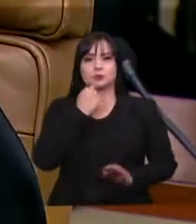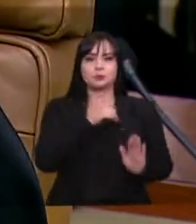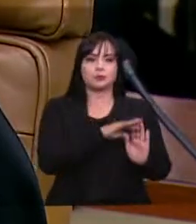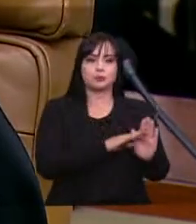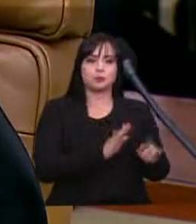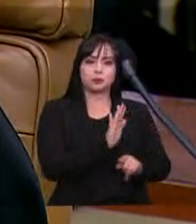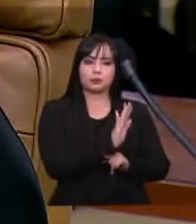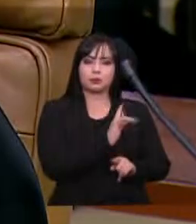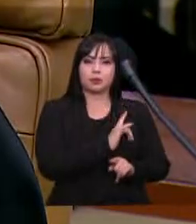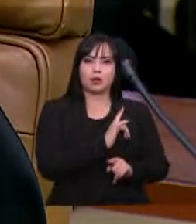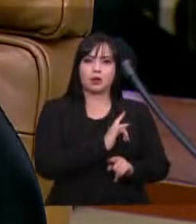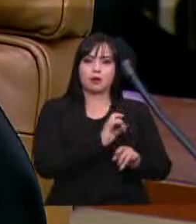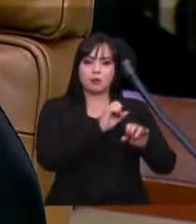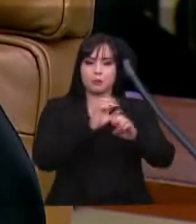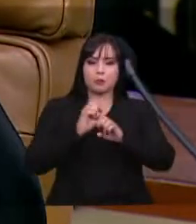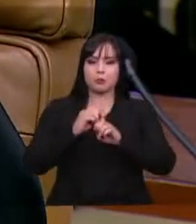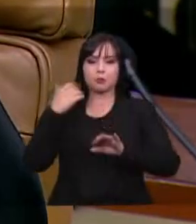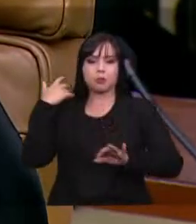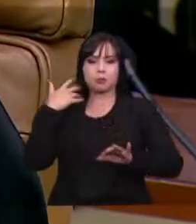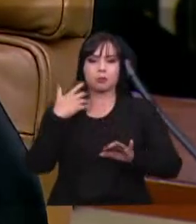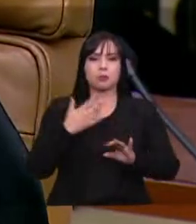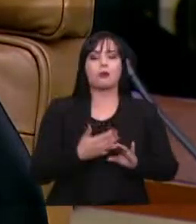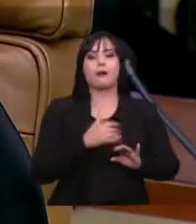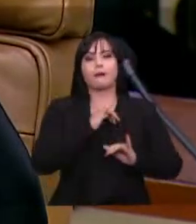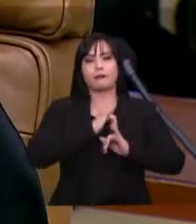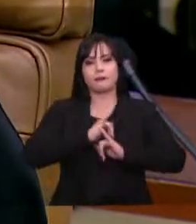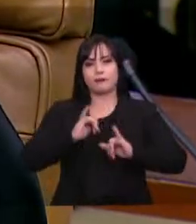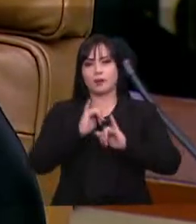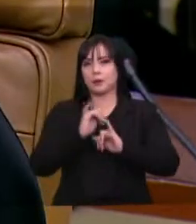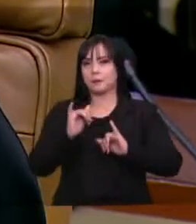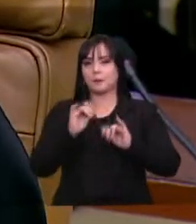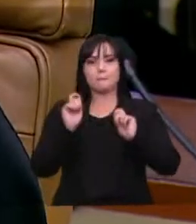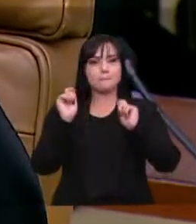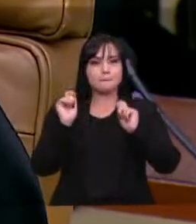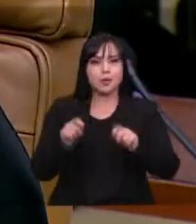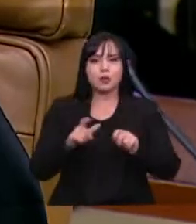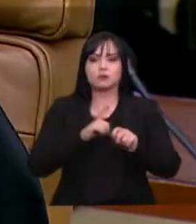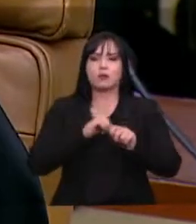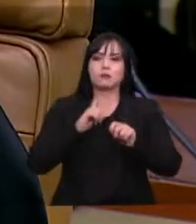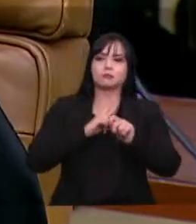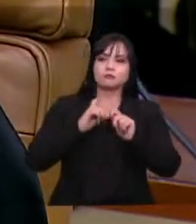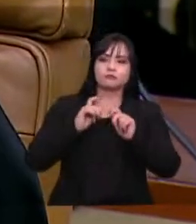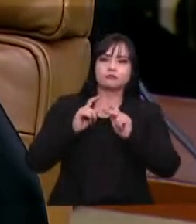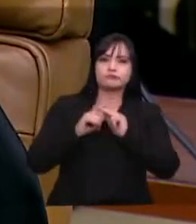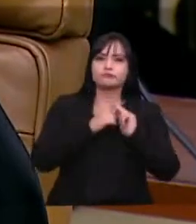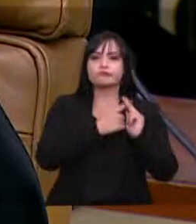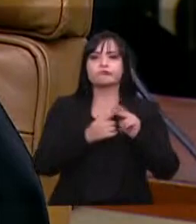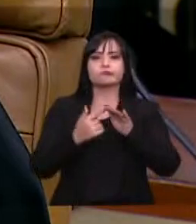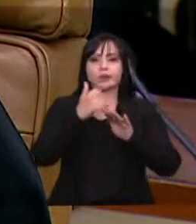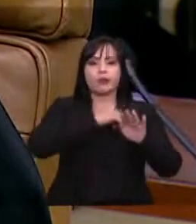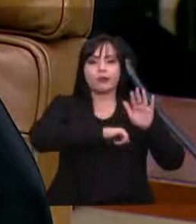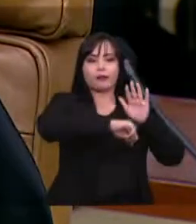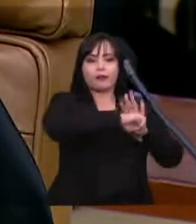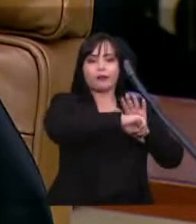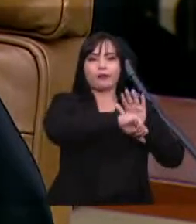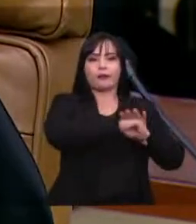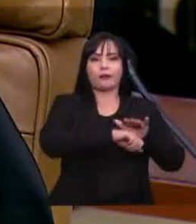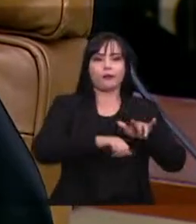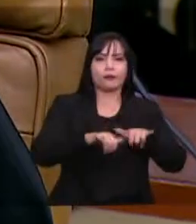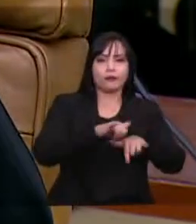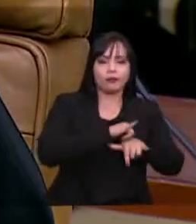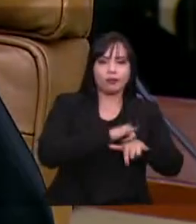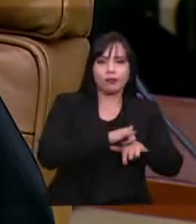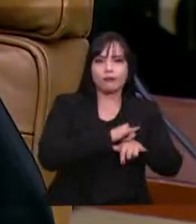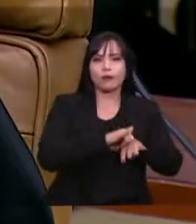respaldo em lição doutrinária afirma absoluta impossibilidade da configuração do crime de lavagem de